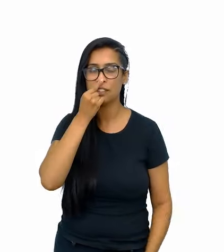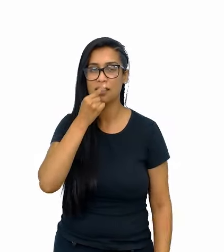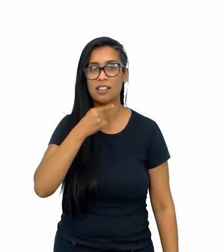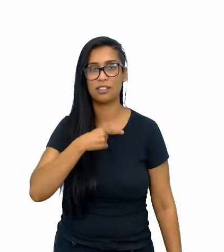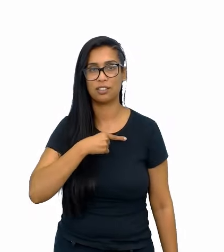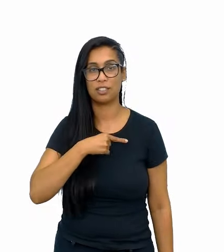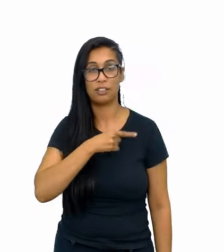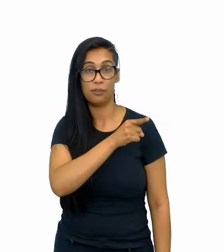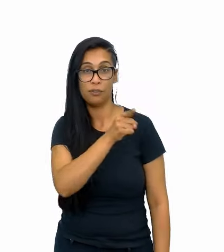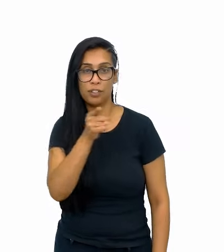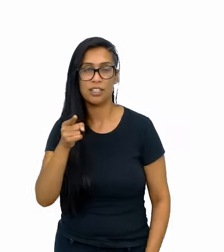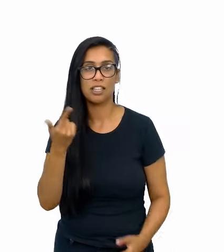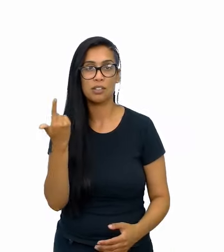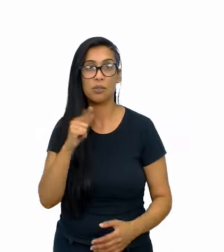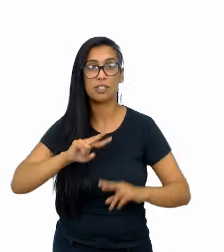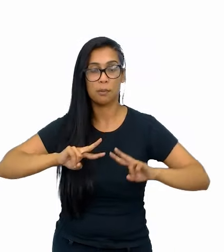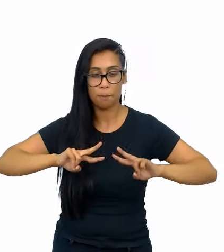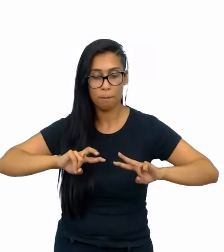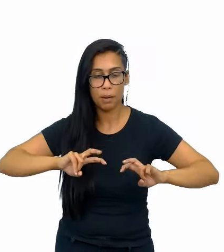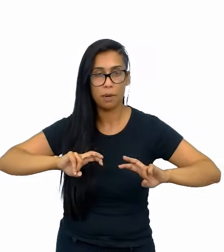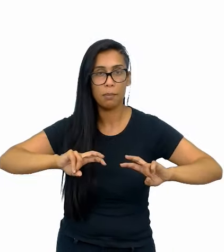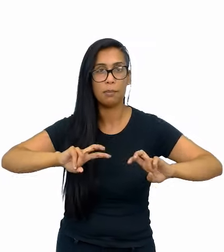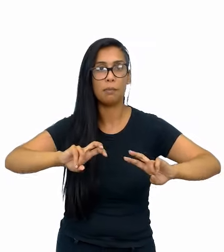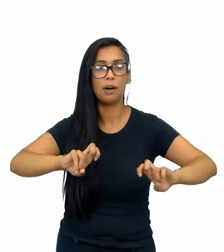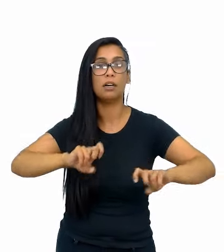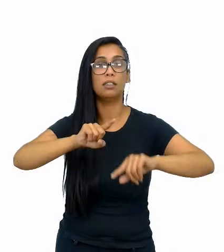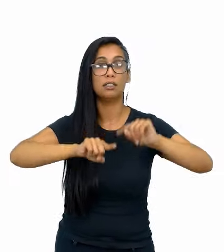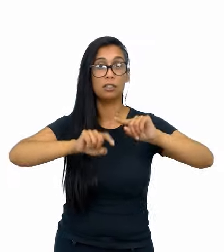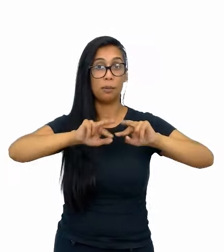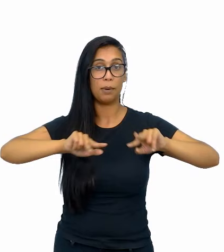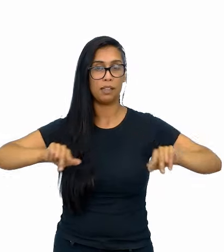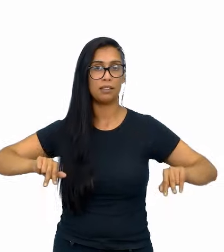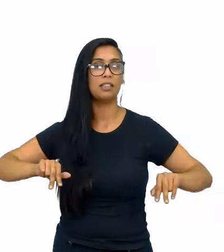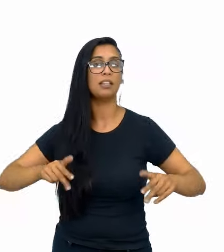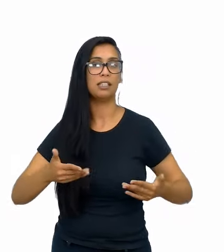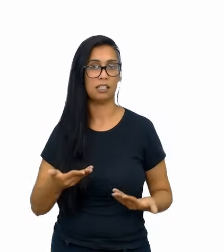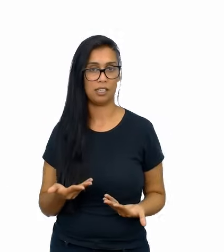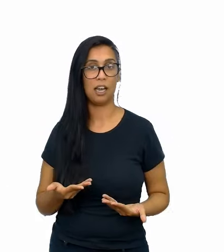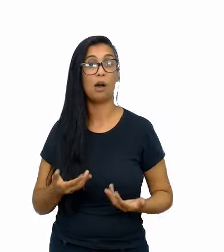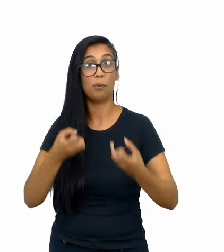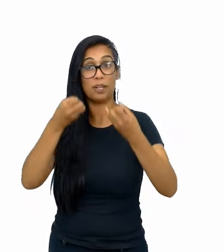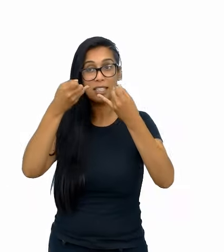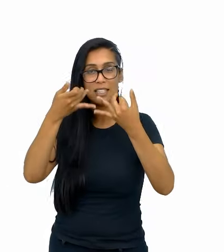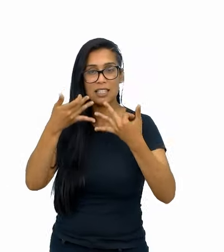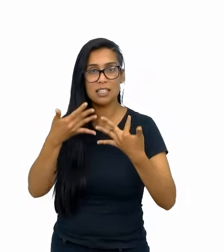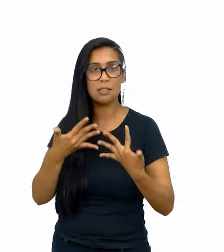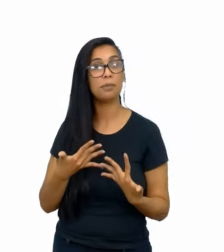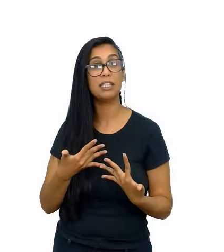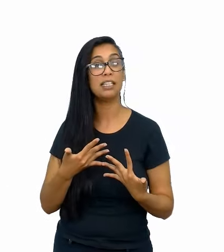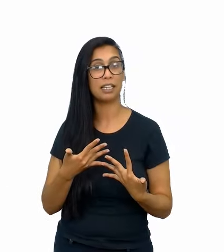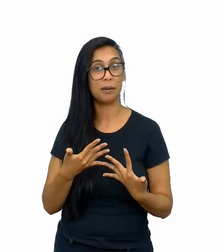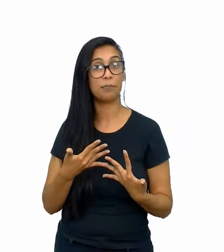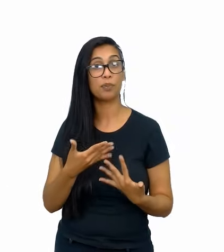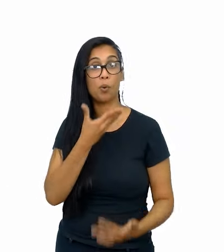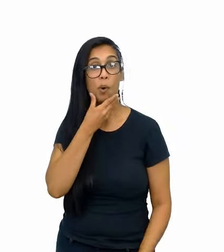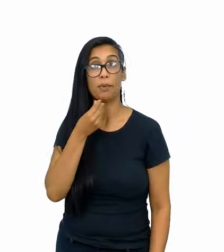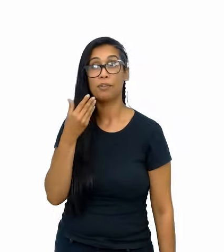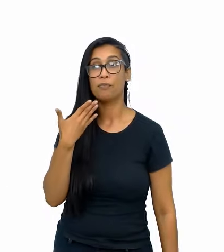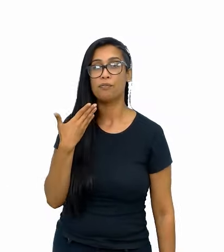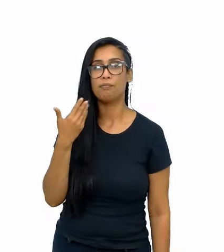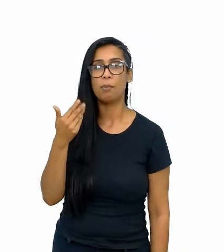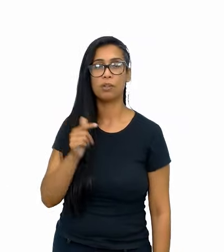por vocês. Em especial, o material indica um relato produzido por Gilberto de Menstein,